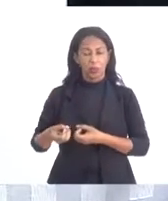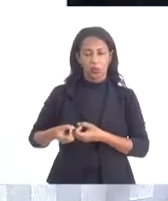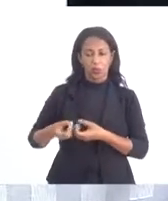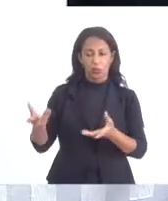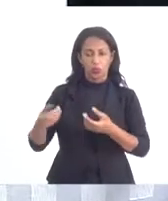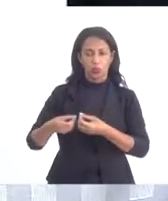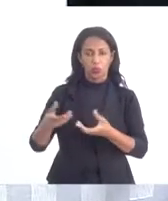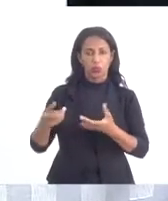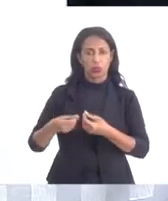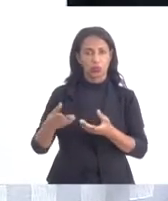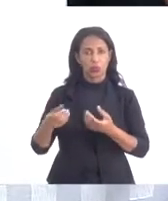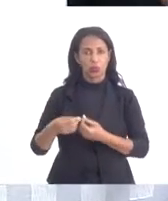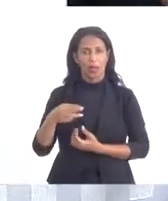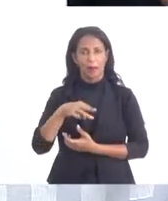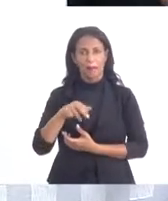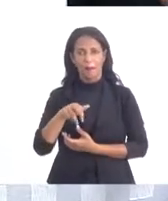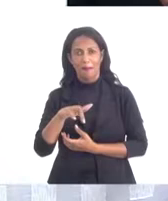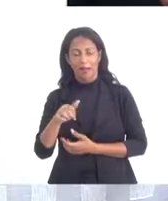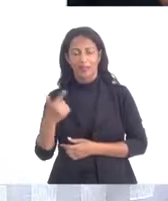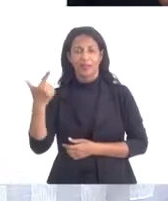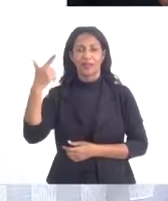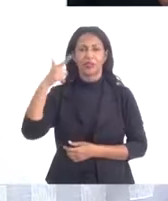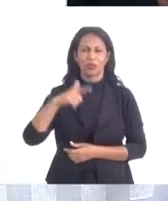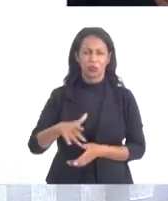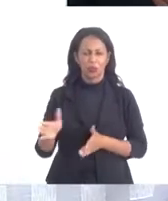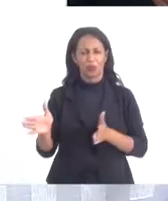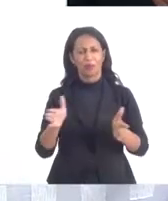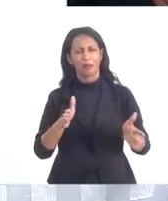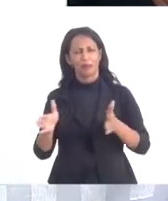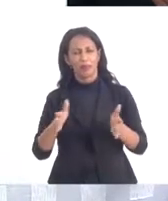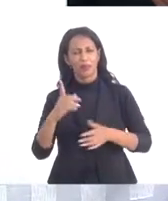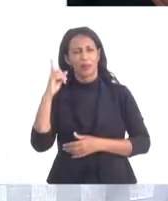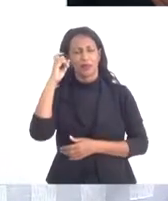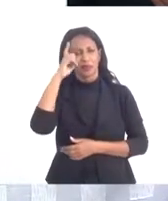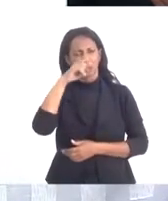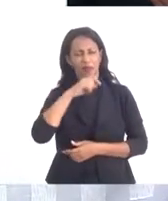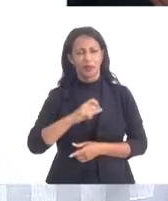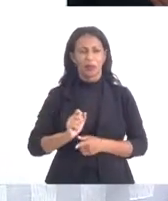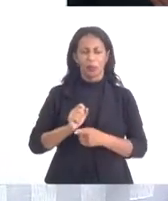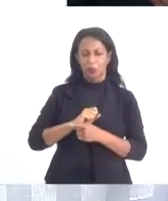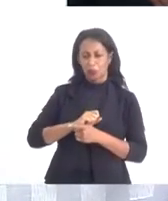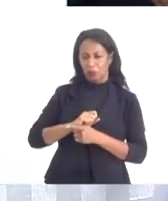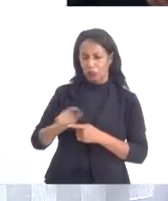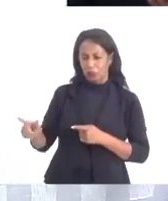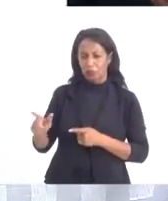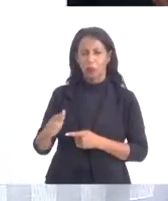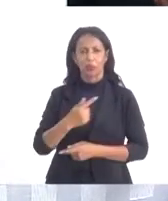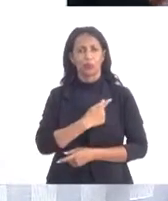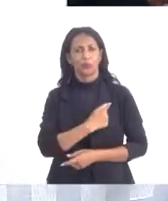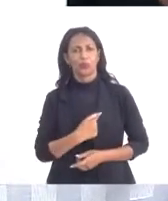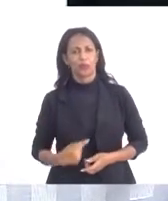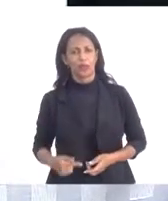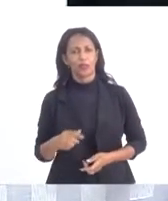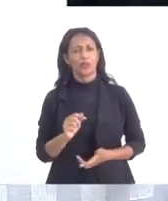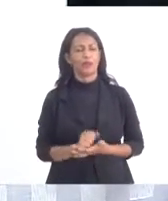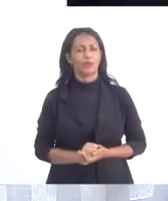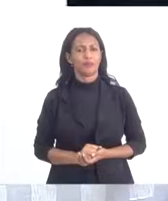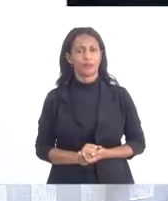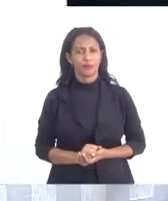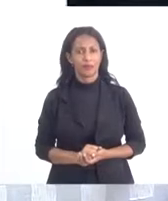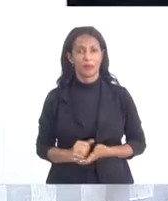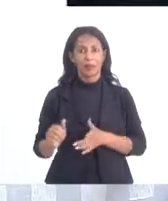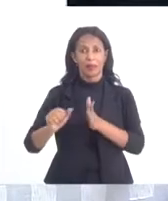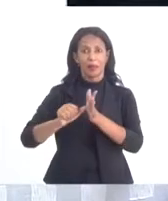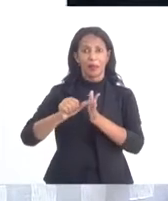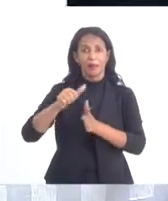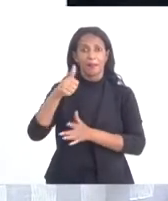máquina. Depois passamos de novo um período difícil com o impeachment do então governador.